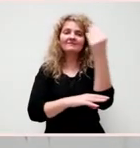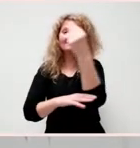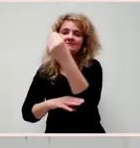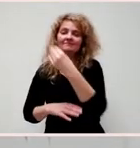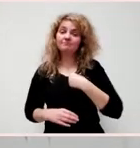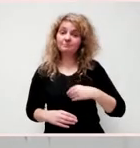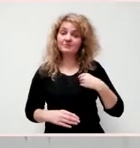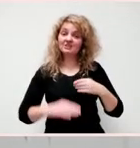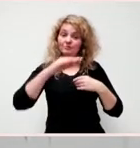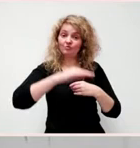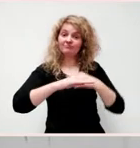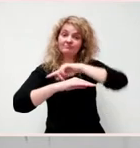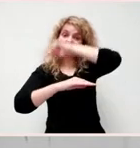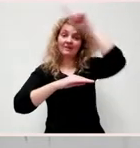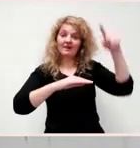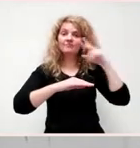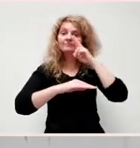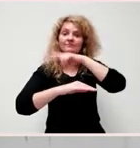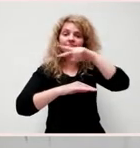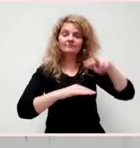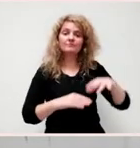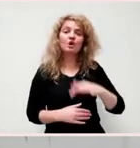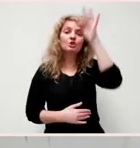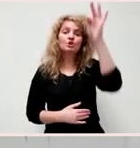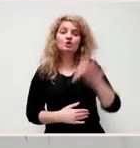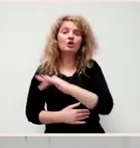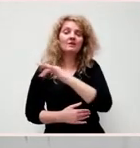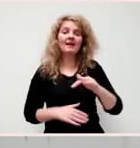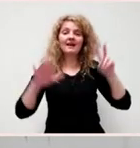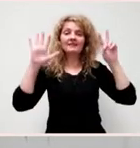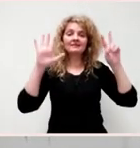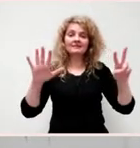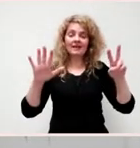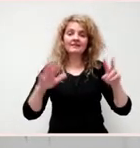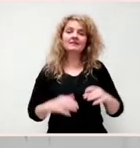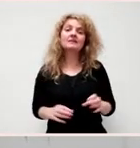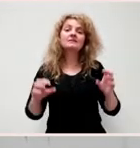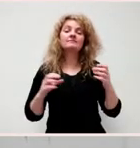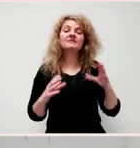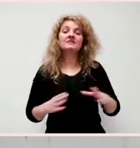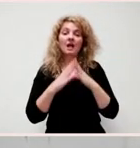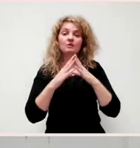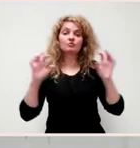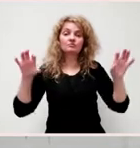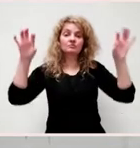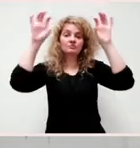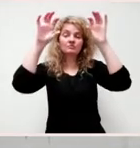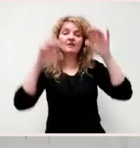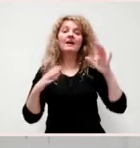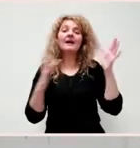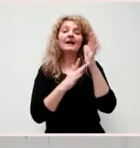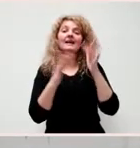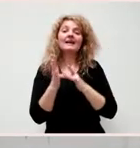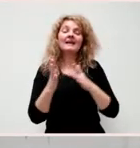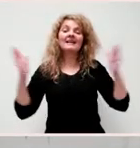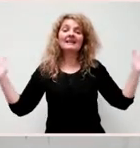que percorren este arco. En total, son sete figuras de santos, un Cristo que aparece na clave